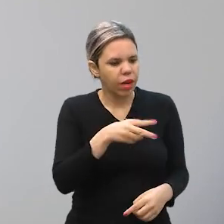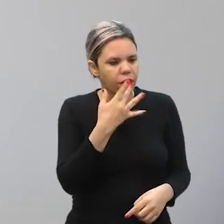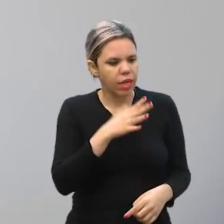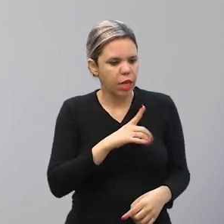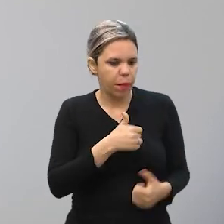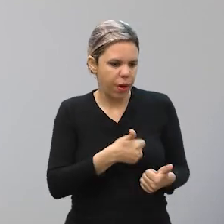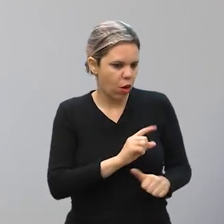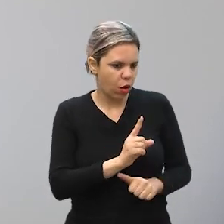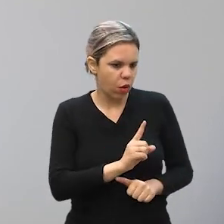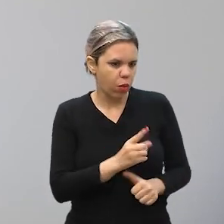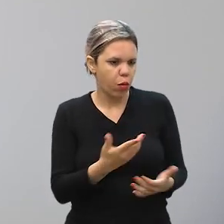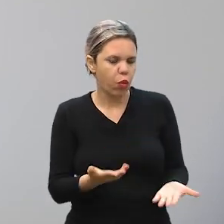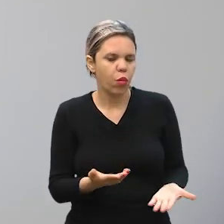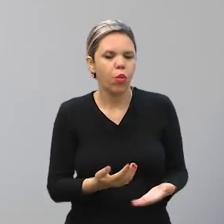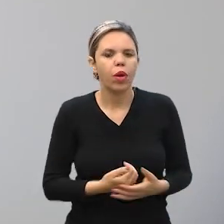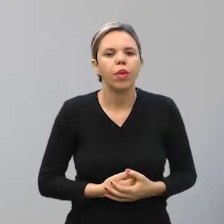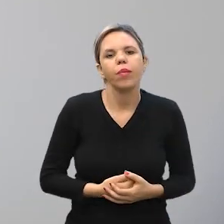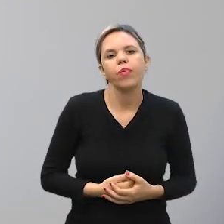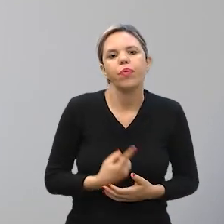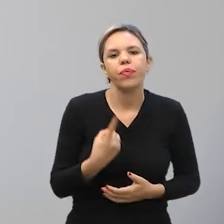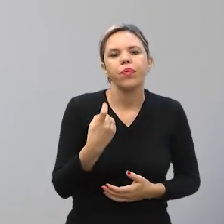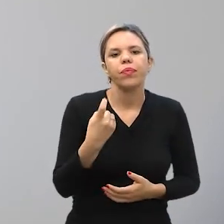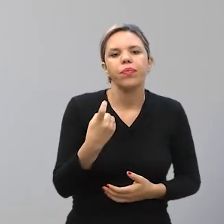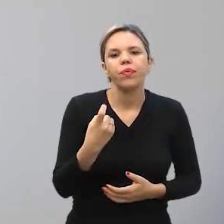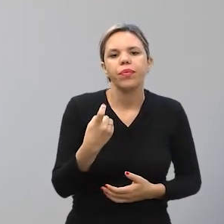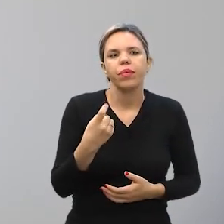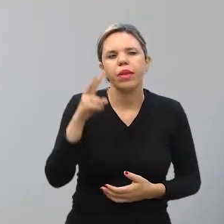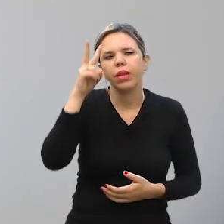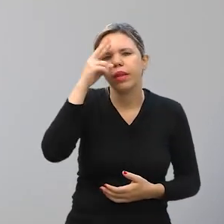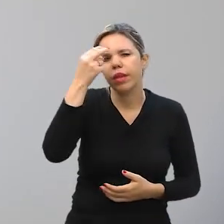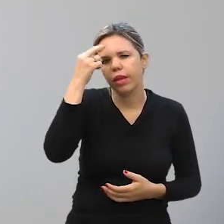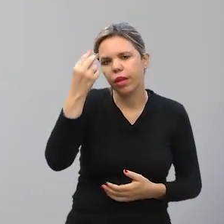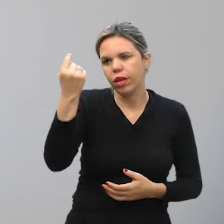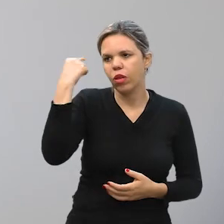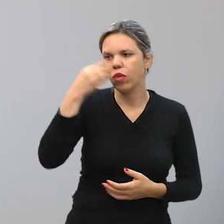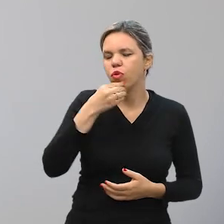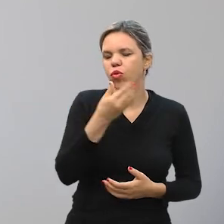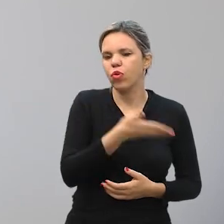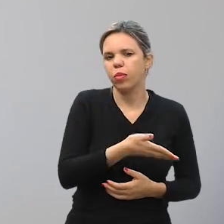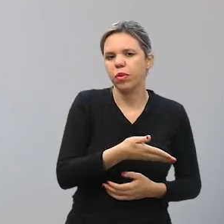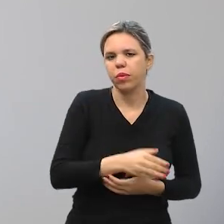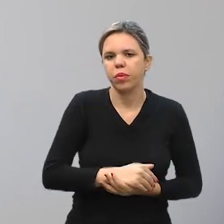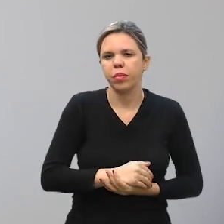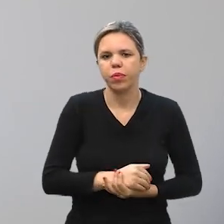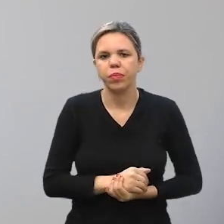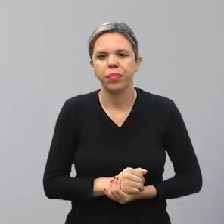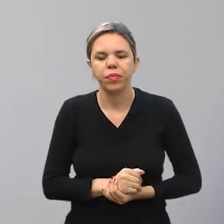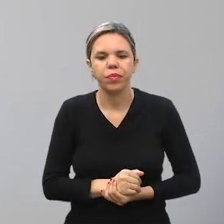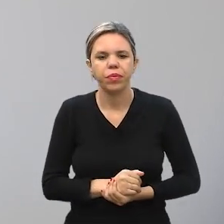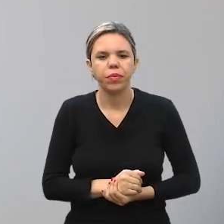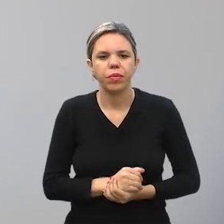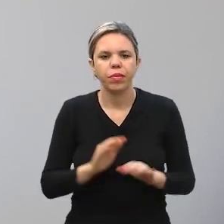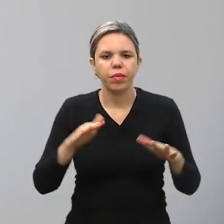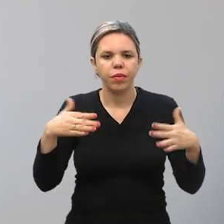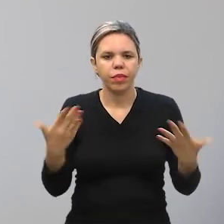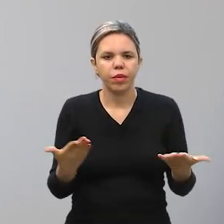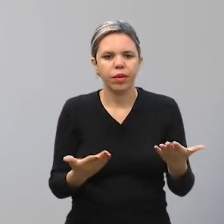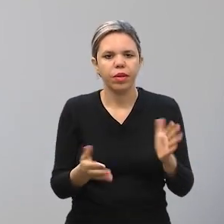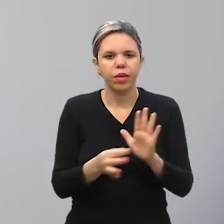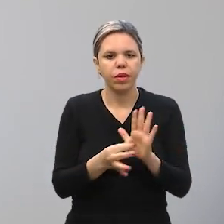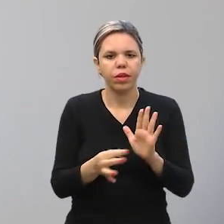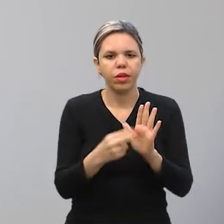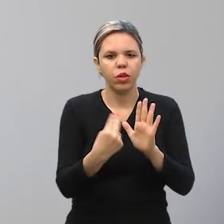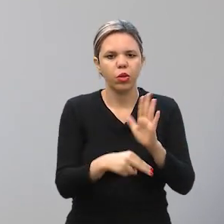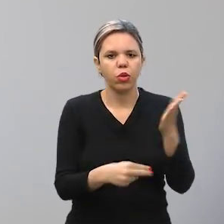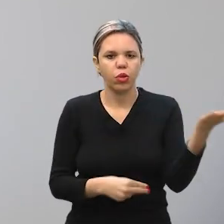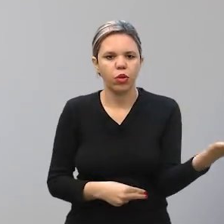não. Foi o único flash mental que eu tenho desse homem. E quando me sugeriram o nome